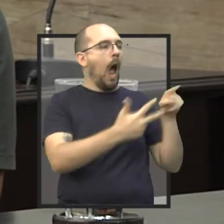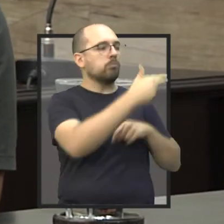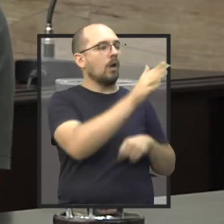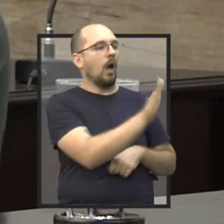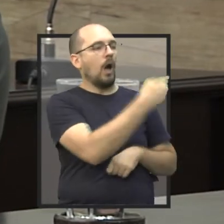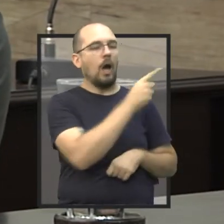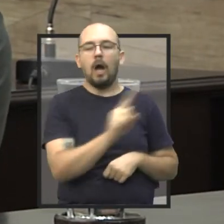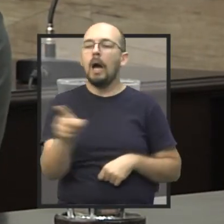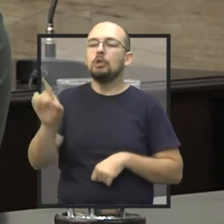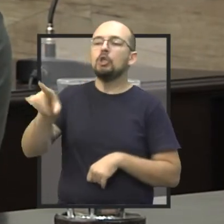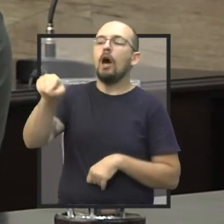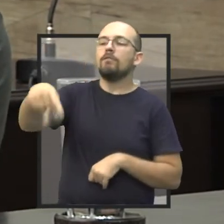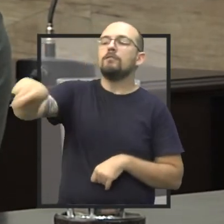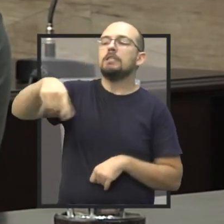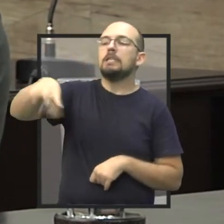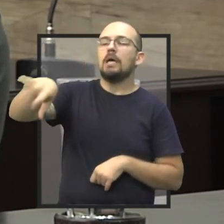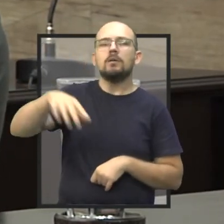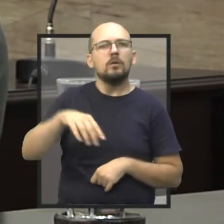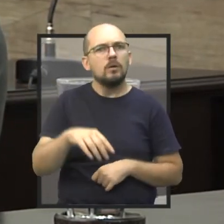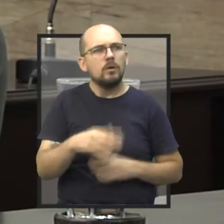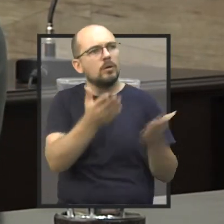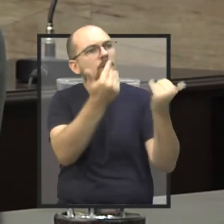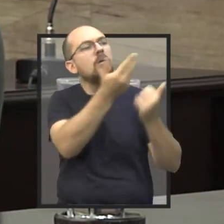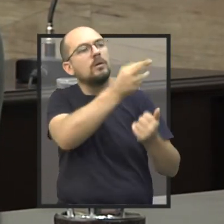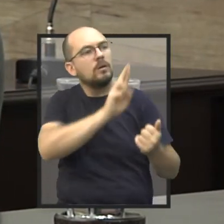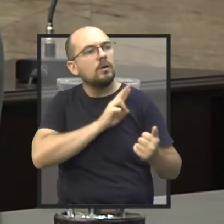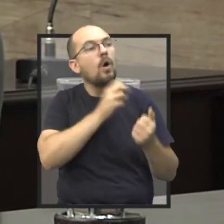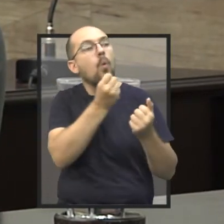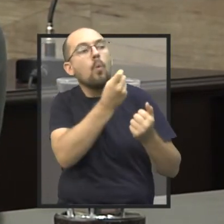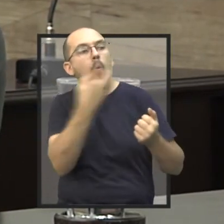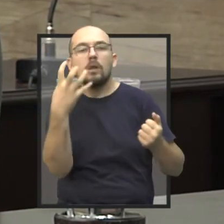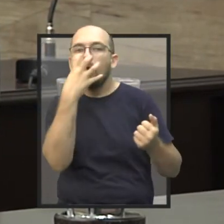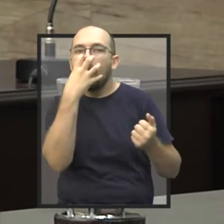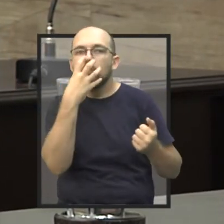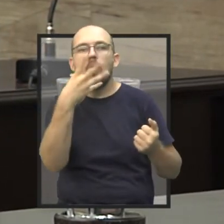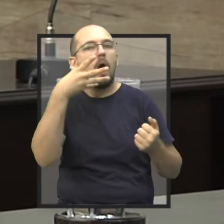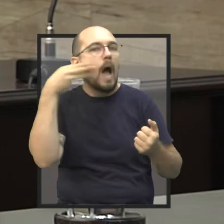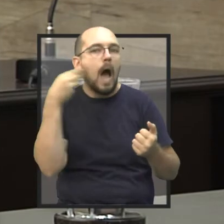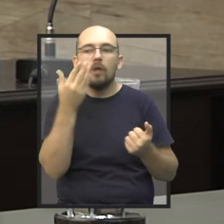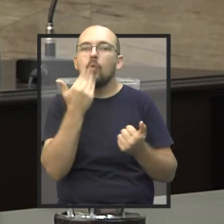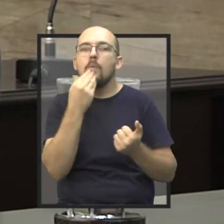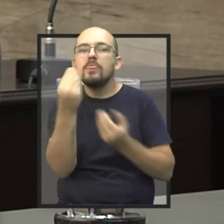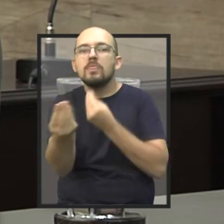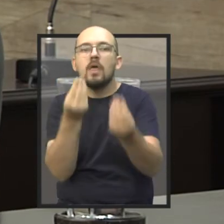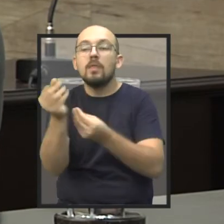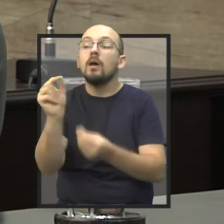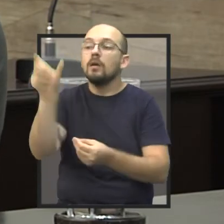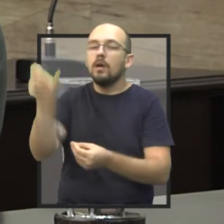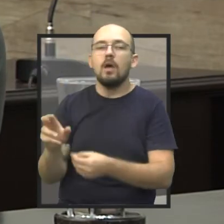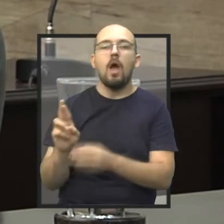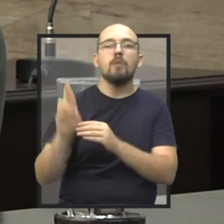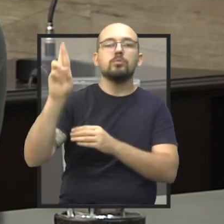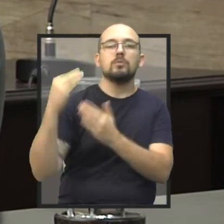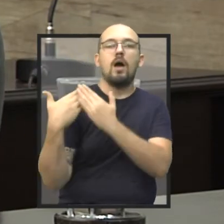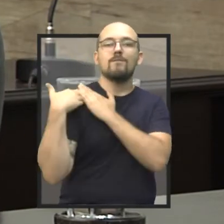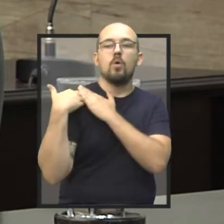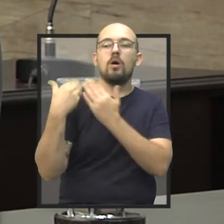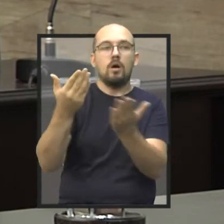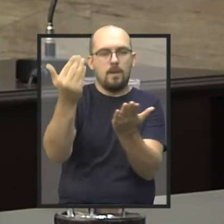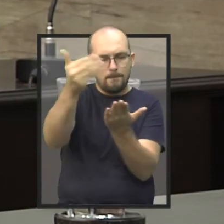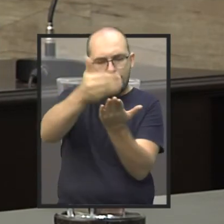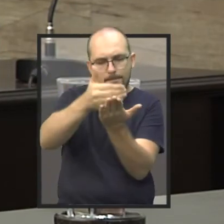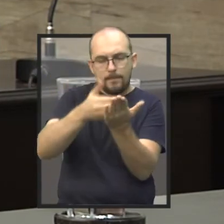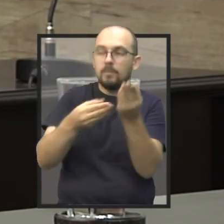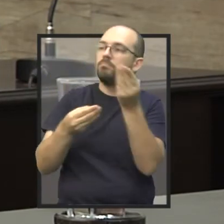queremos por escrito quais são os animais, quantos são, onde estão, quem são as pessoas que alimentam, porque daí é para o Ministério Público que a gente